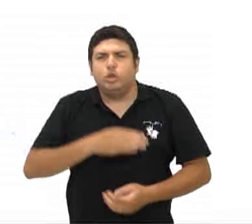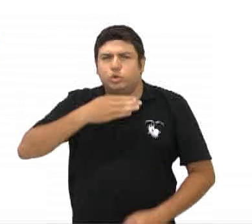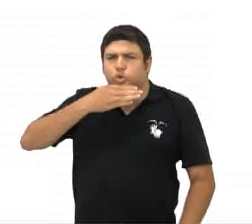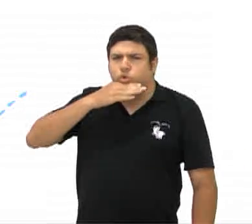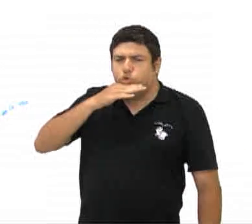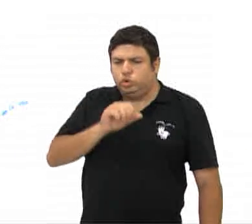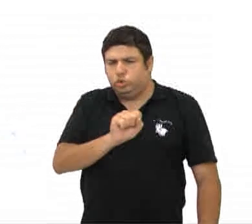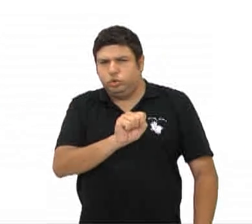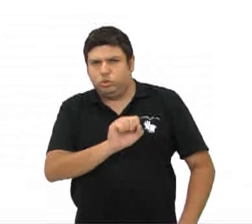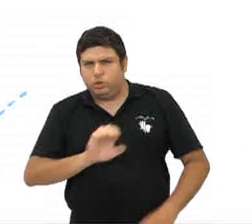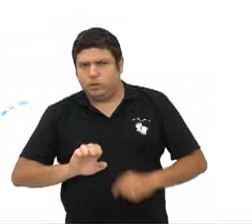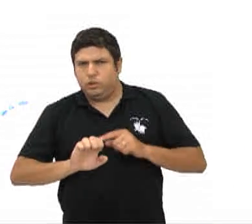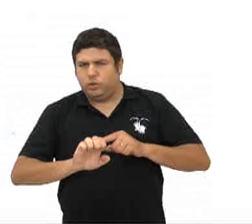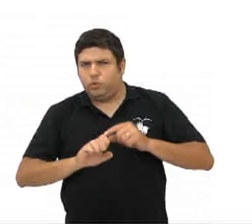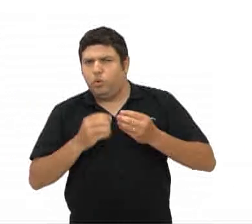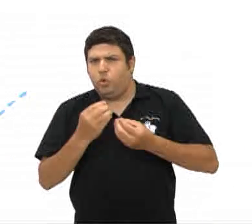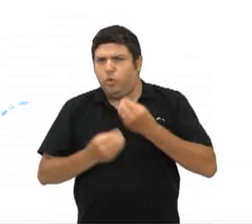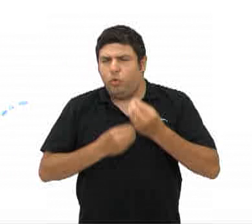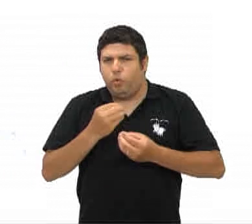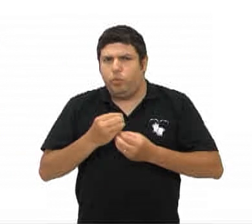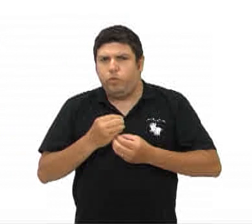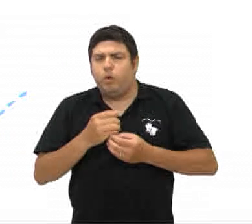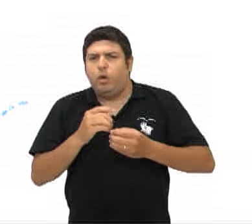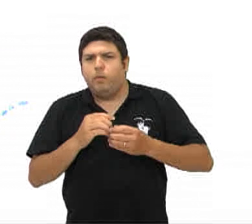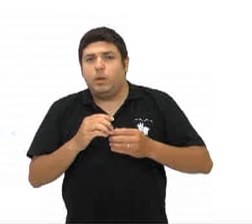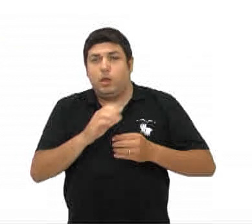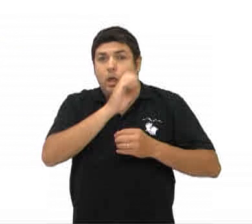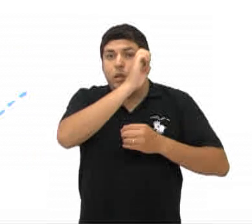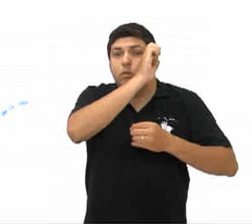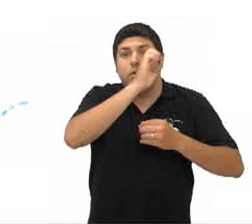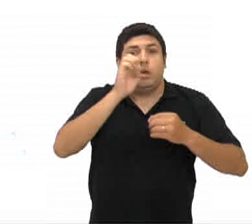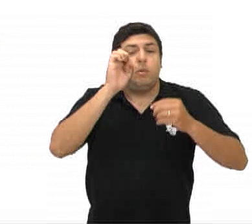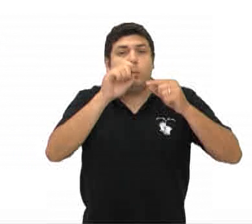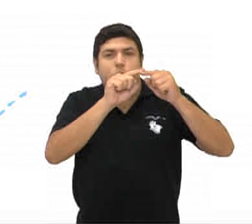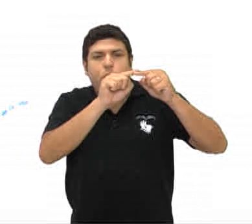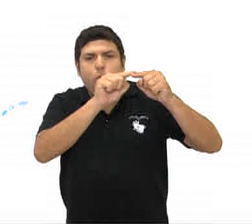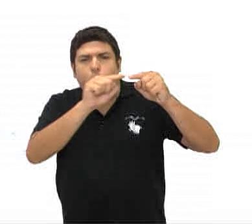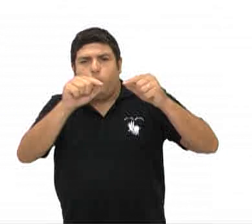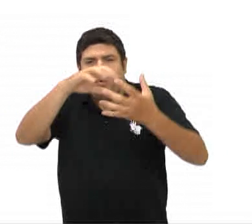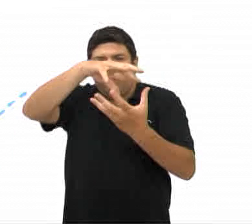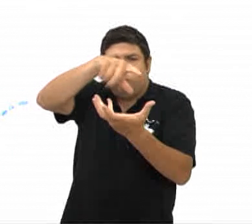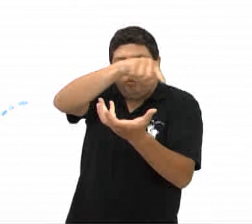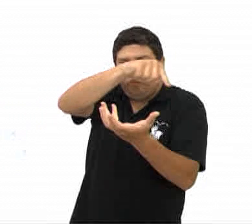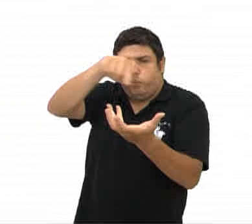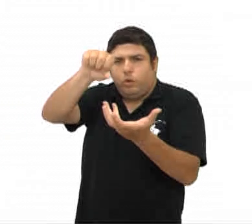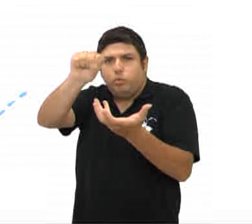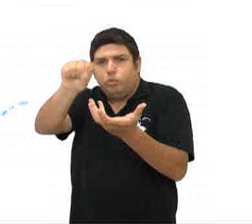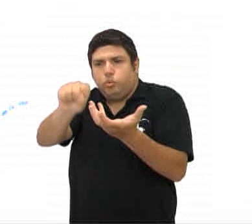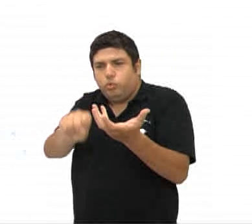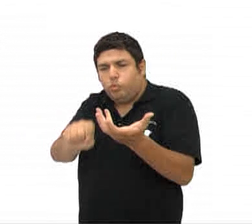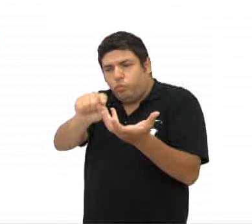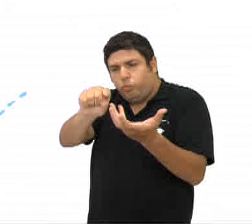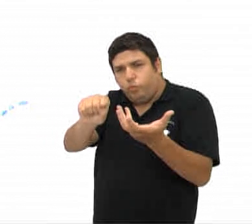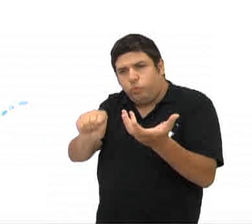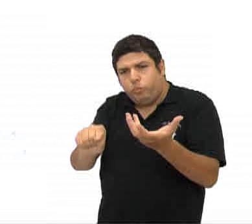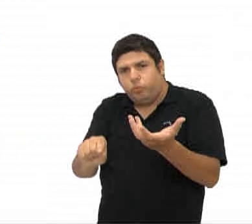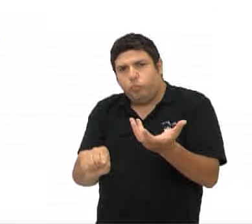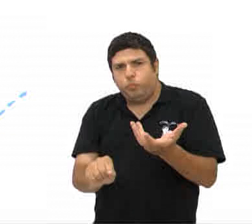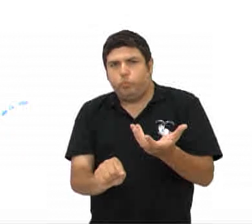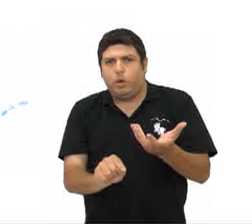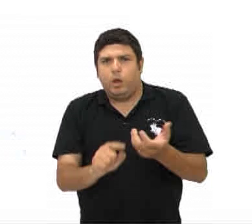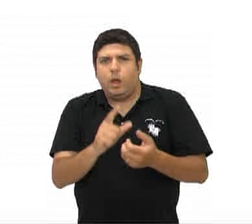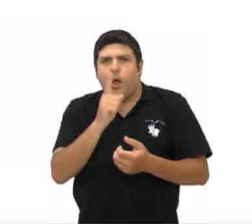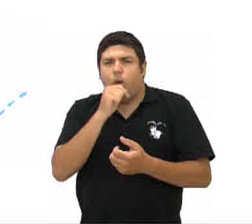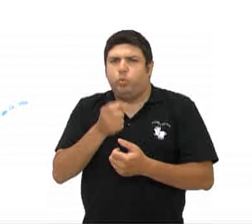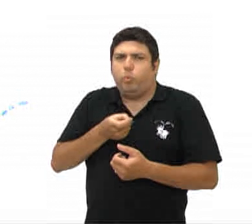destinos. A urina que reflete ao pôr do sol do arpoador tende a seguir para o sul. E depois que a Argentina acaba, ela pode entrar numa fria, cair